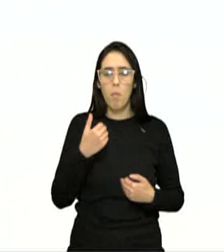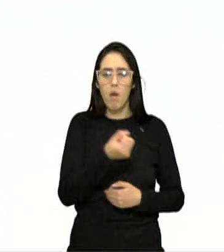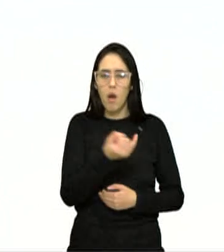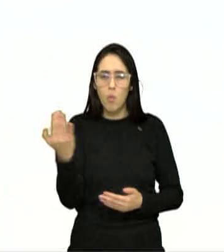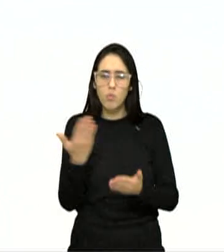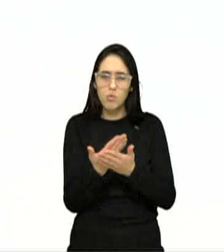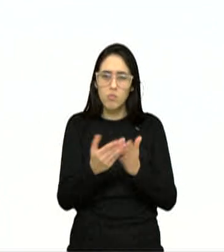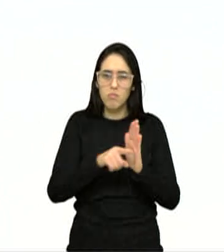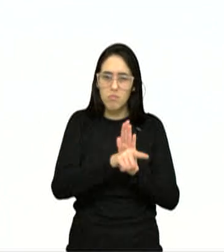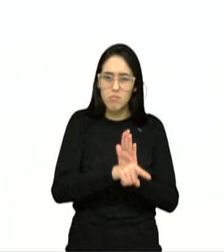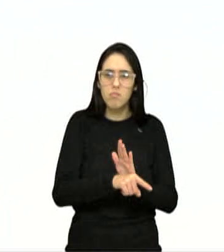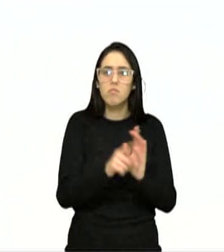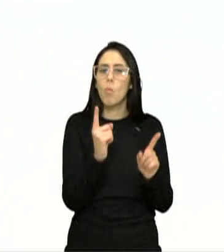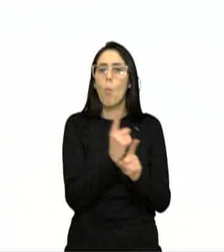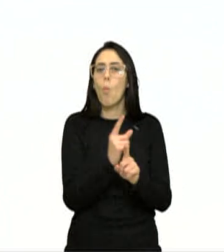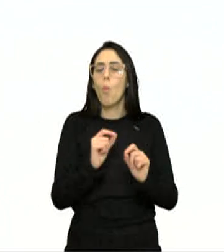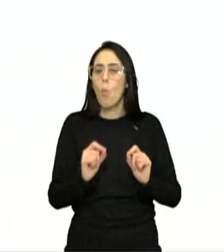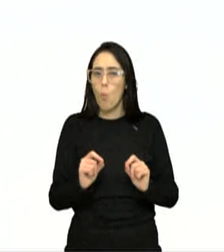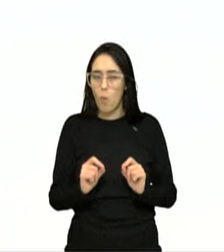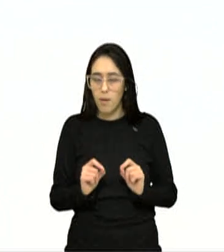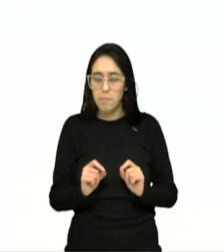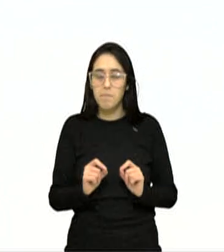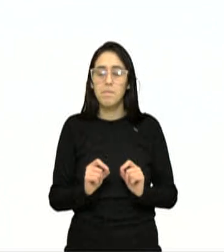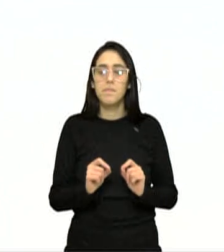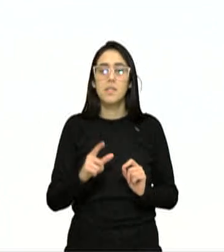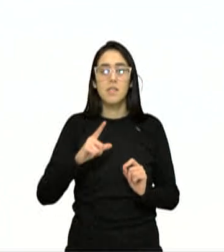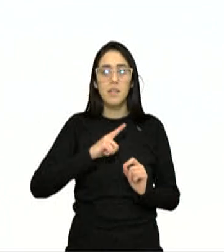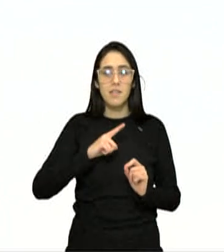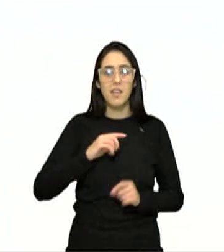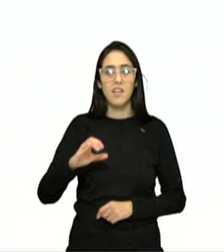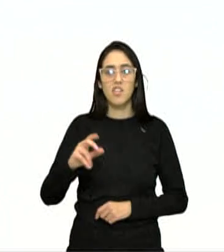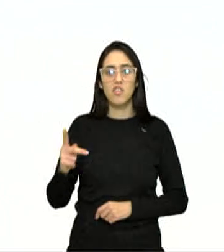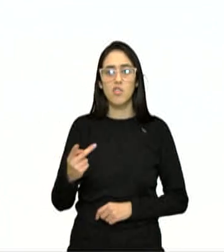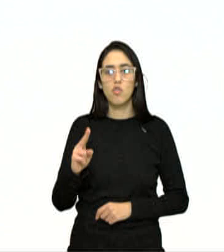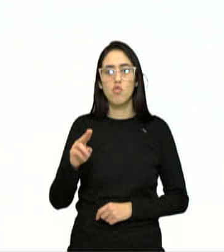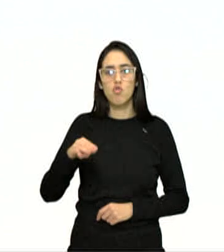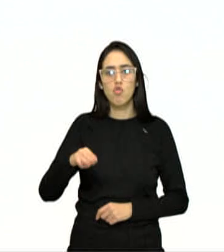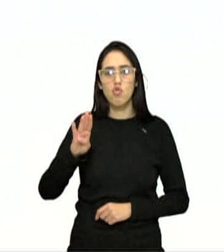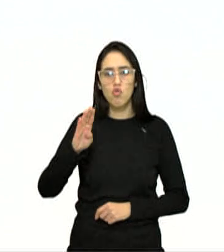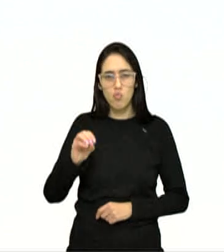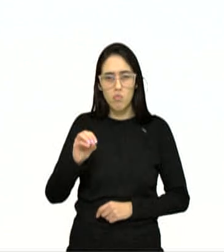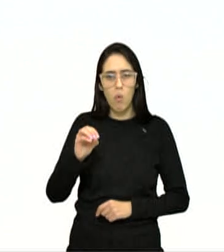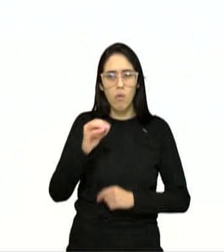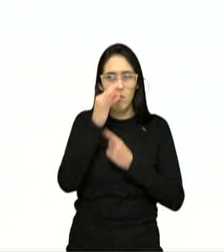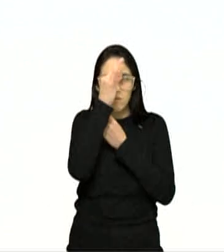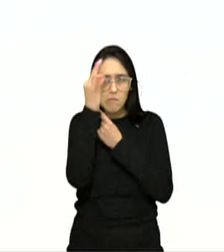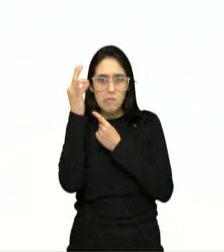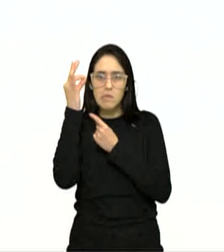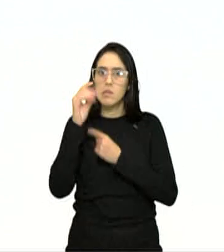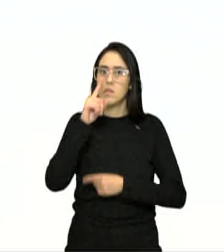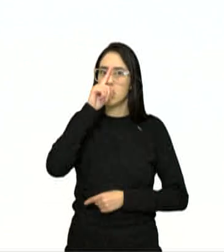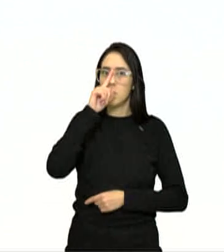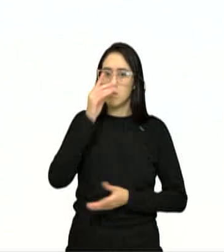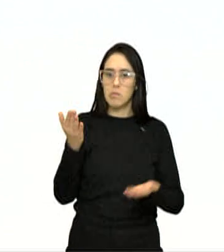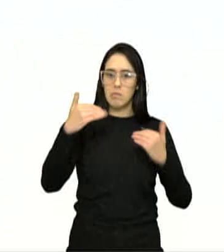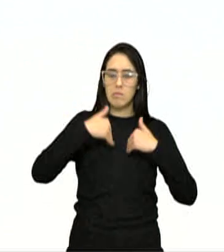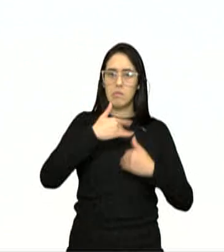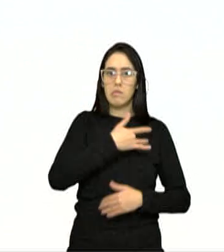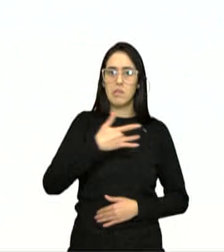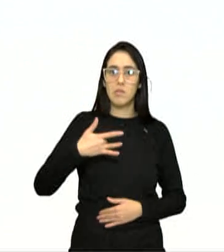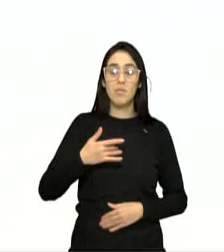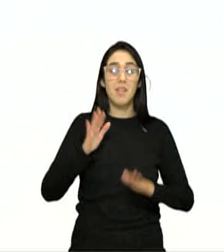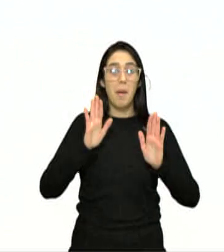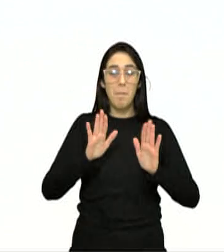científicos recentes mostraram que, apesar do chumbo ser tóxico ao organismo, na quantidade e maneira que eles usavam,